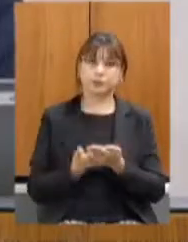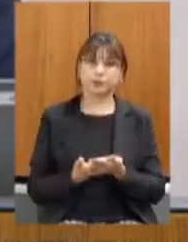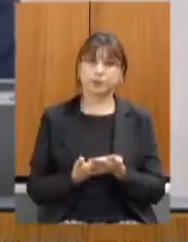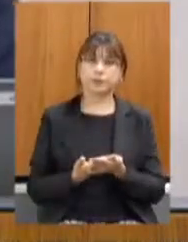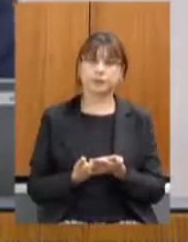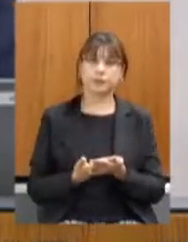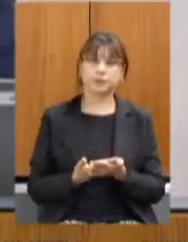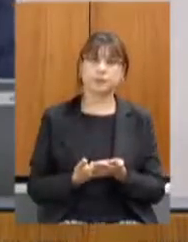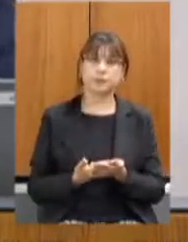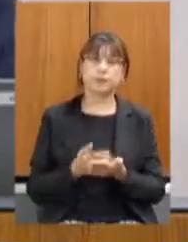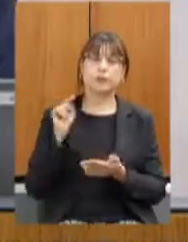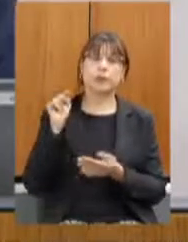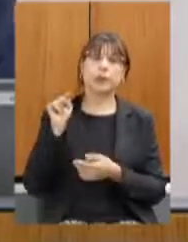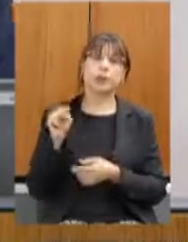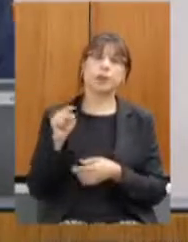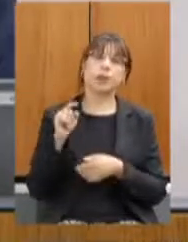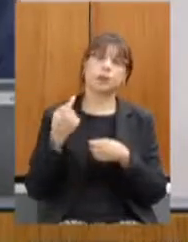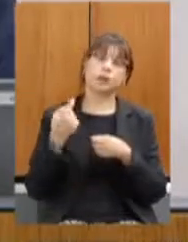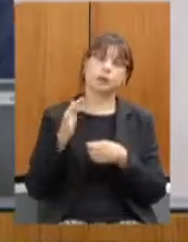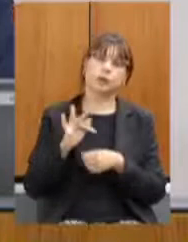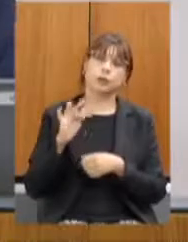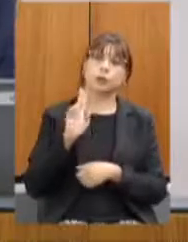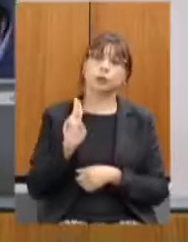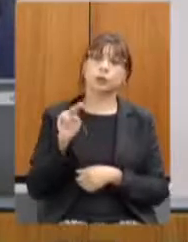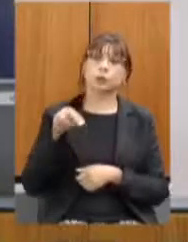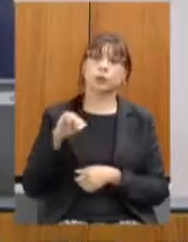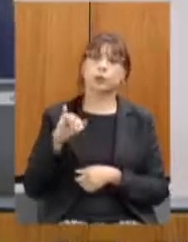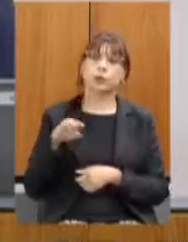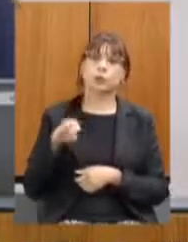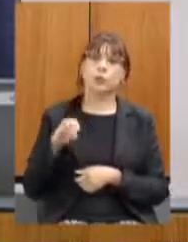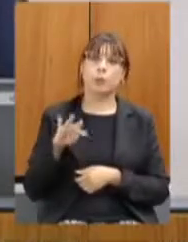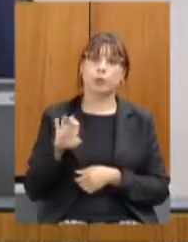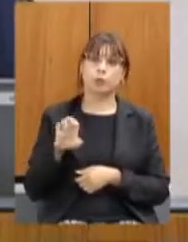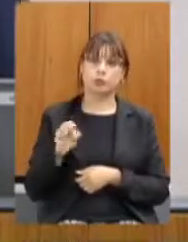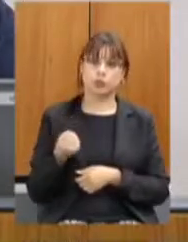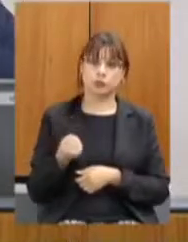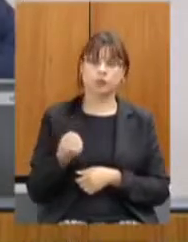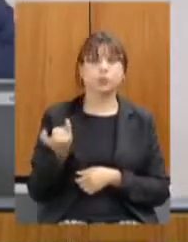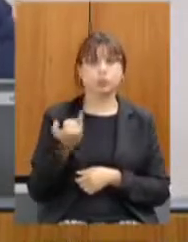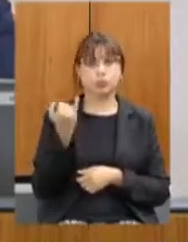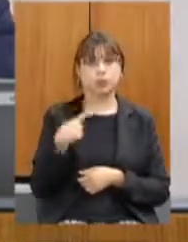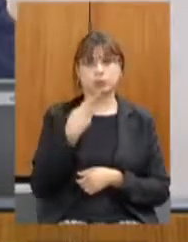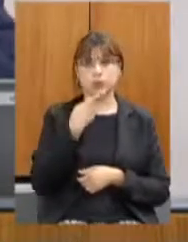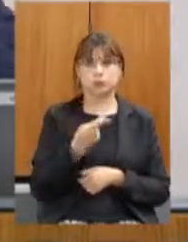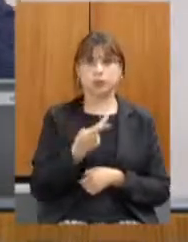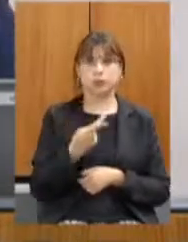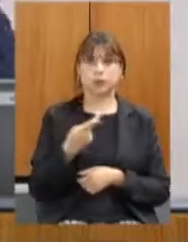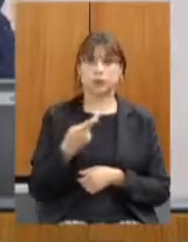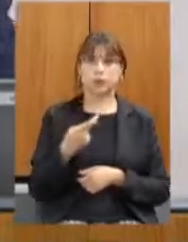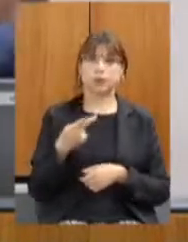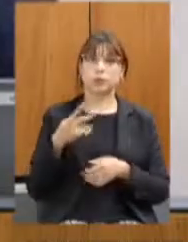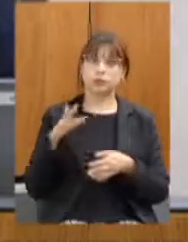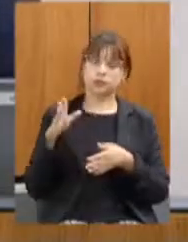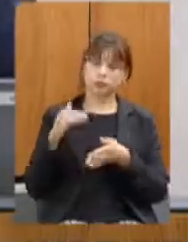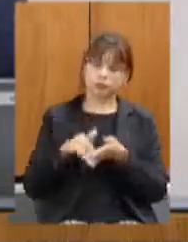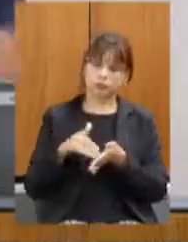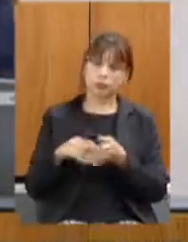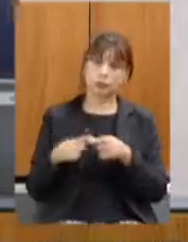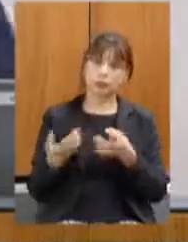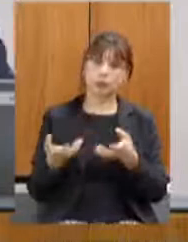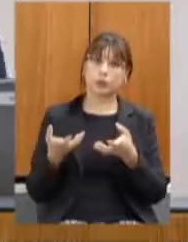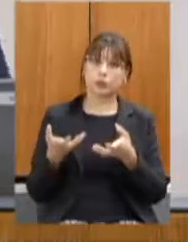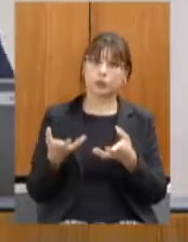exibida da unimontes e muito importante a gente poder fazer esse levantamento secretário porque eu gostaria que o senhor